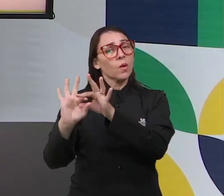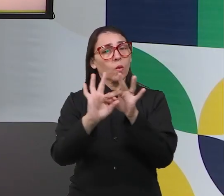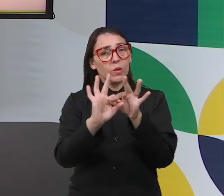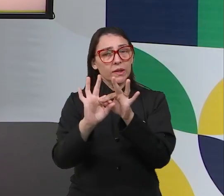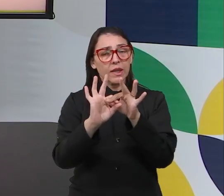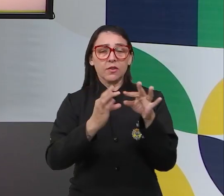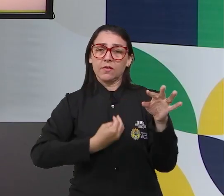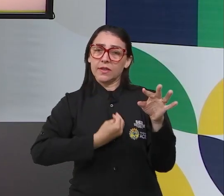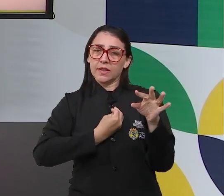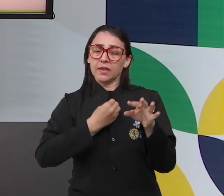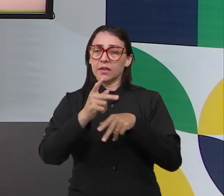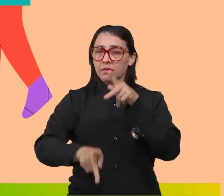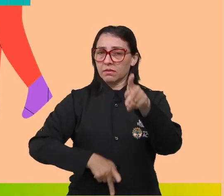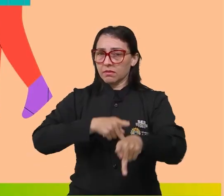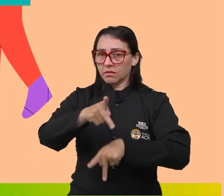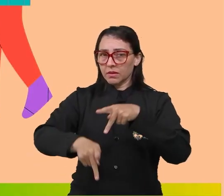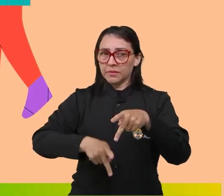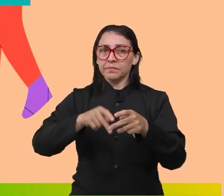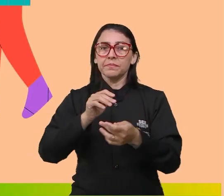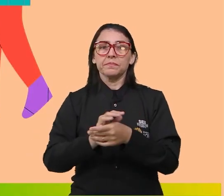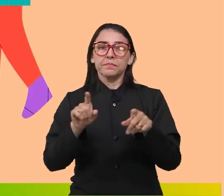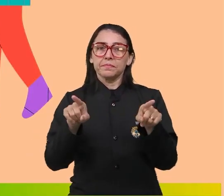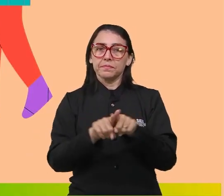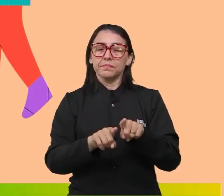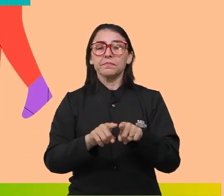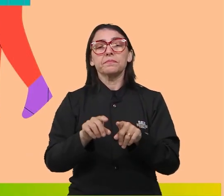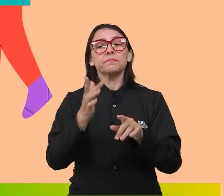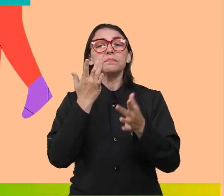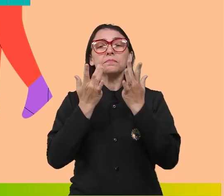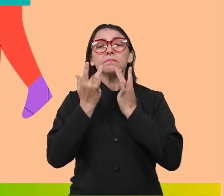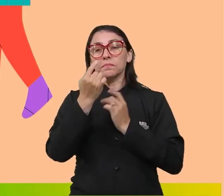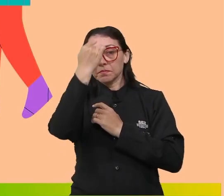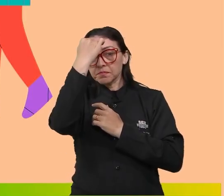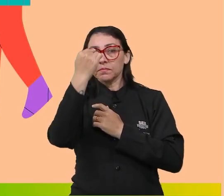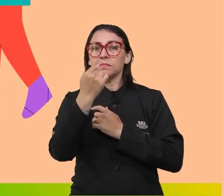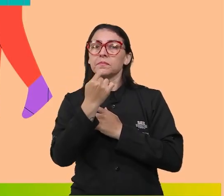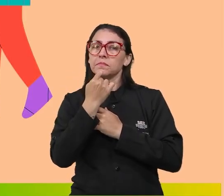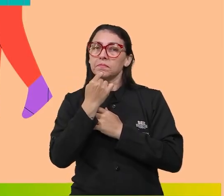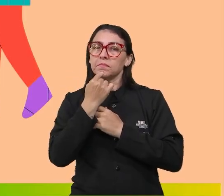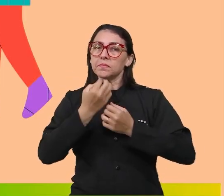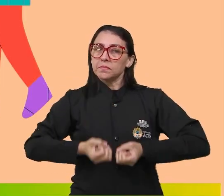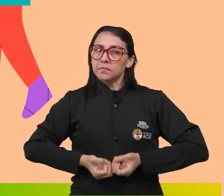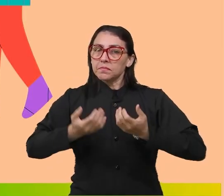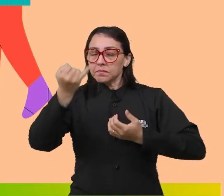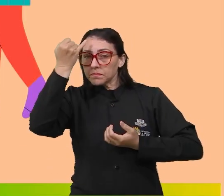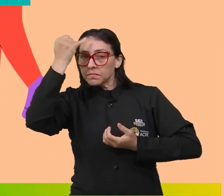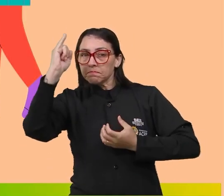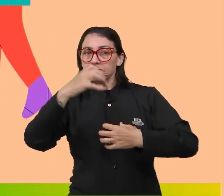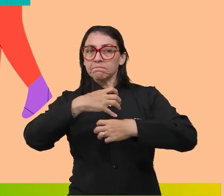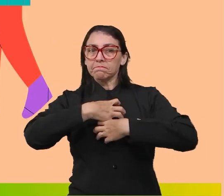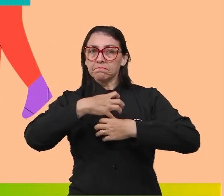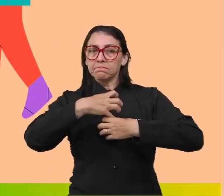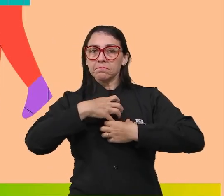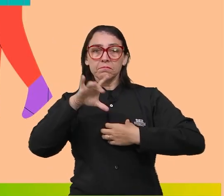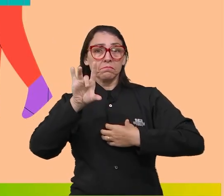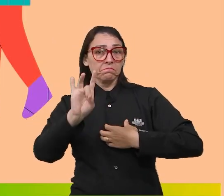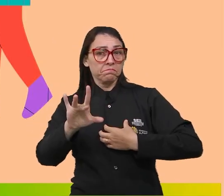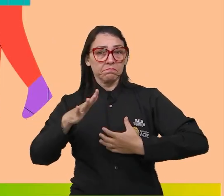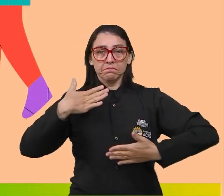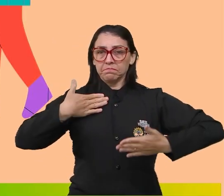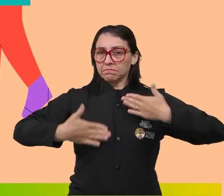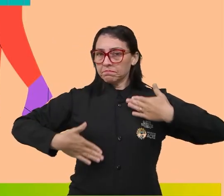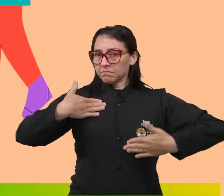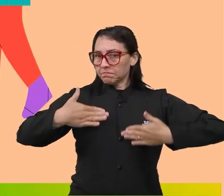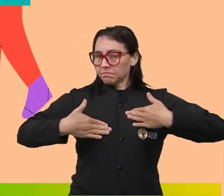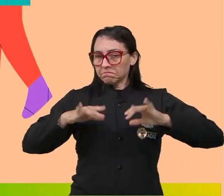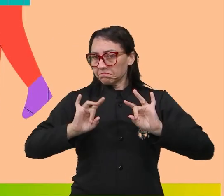ali daquelas pessoas. Também a gente tem o teatro-imagem. O teatro-imagem, expressão de ideias e sentimentos apenas